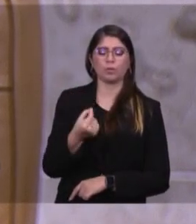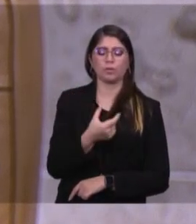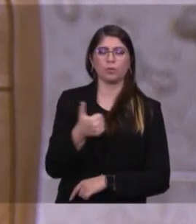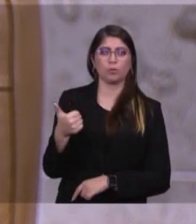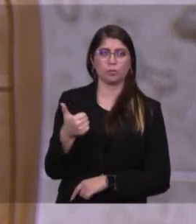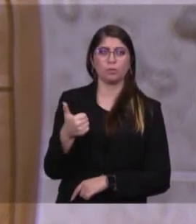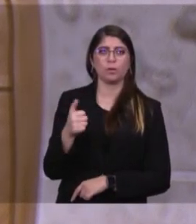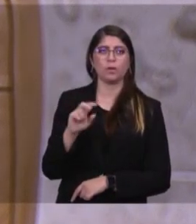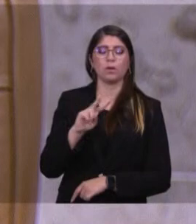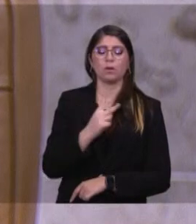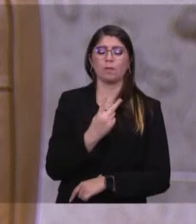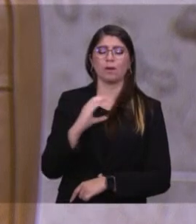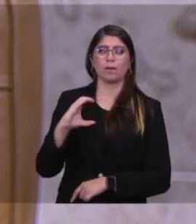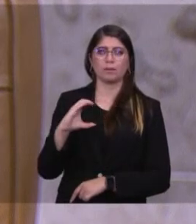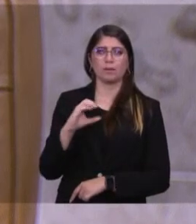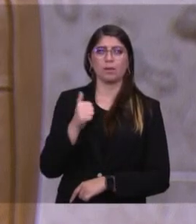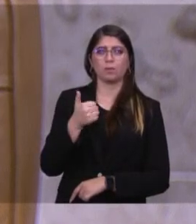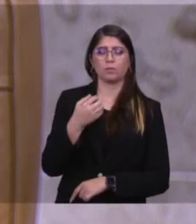habeas corpus